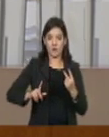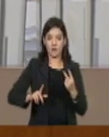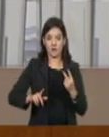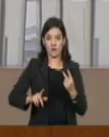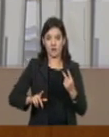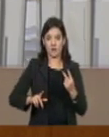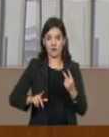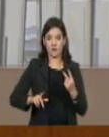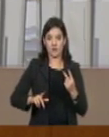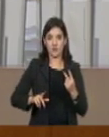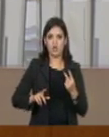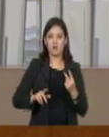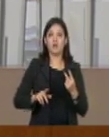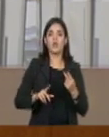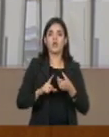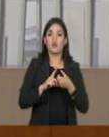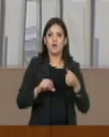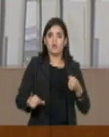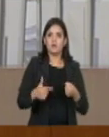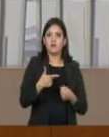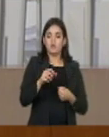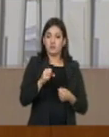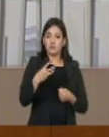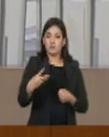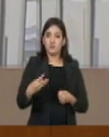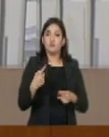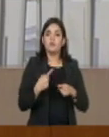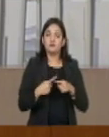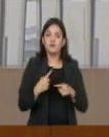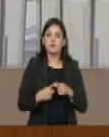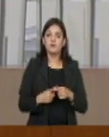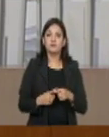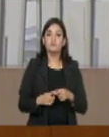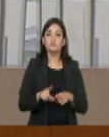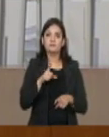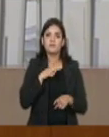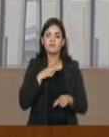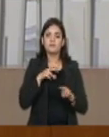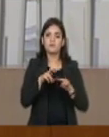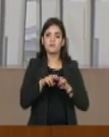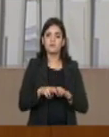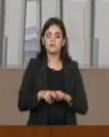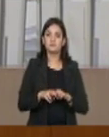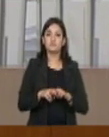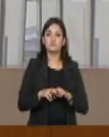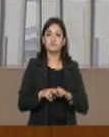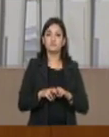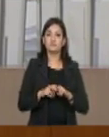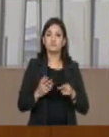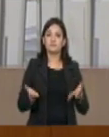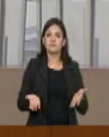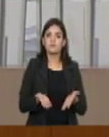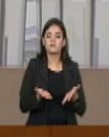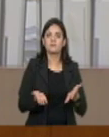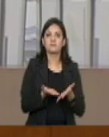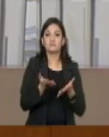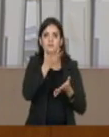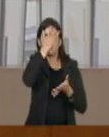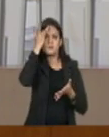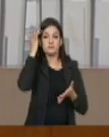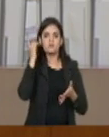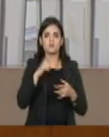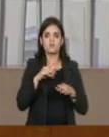a esta análise, que ora foi submetida a partir da provocação pelos proponentes legitimados pela Constituição